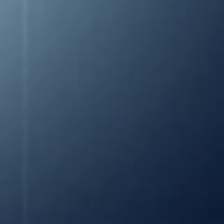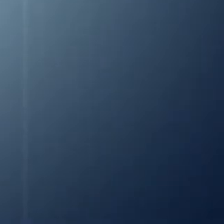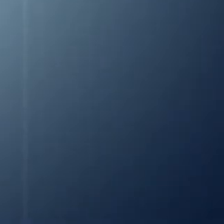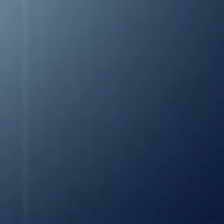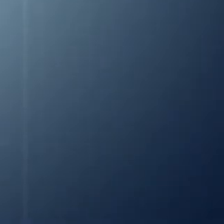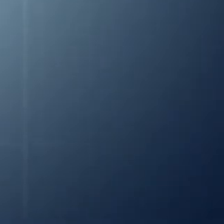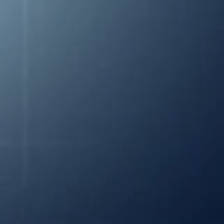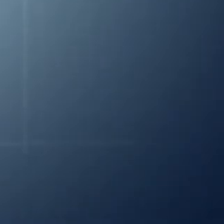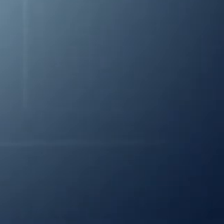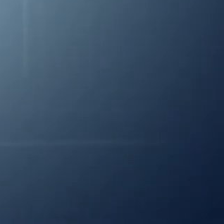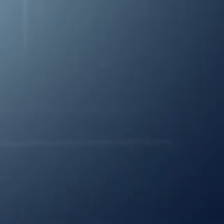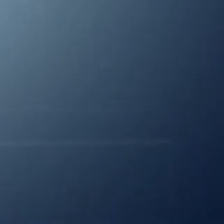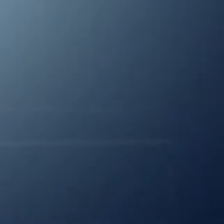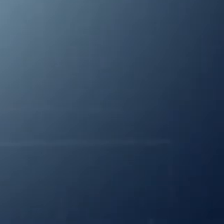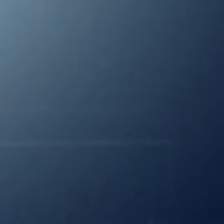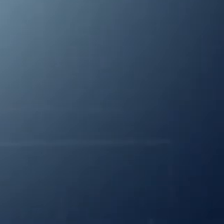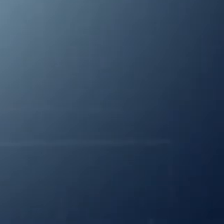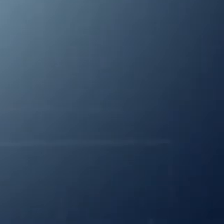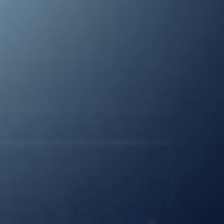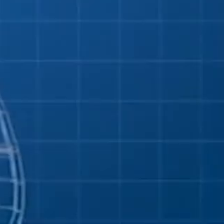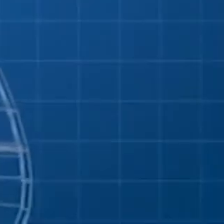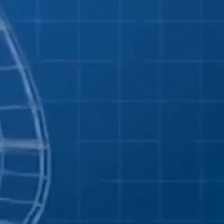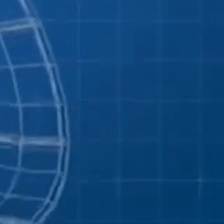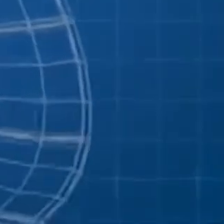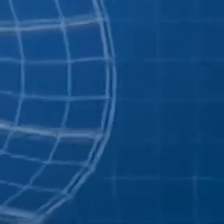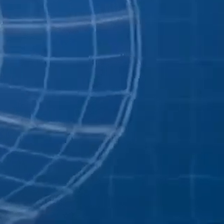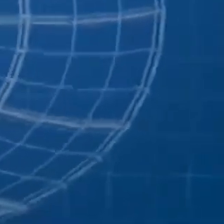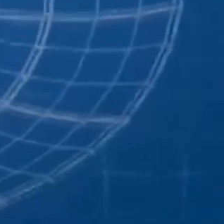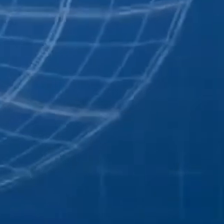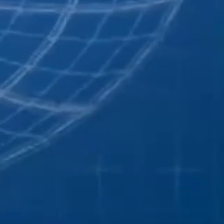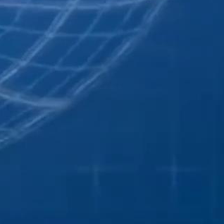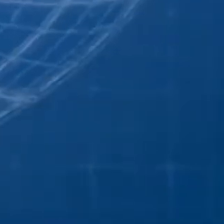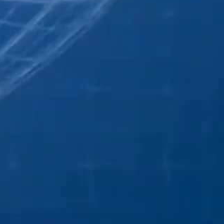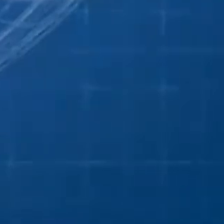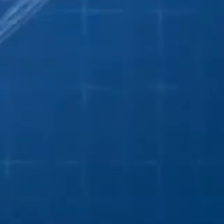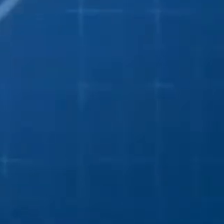Para assistir a TV Senado pela antena...